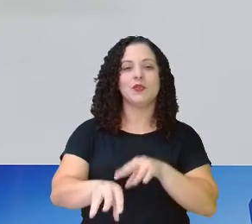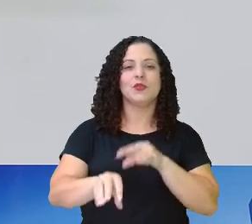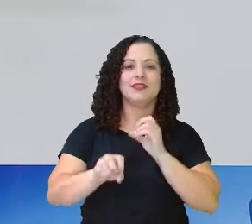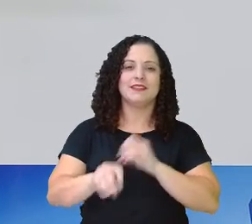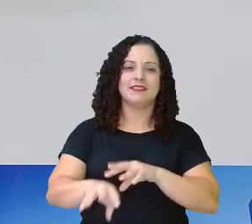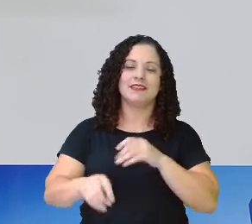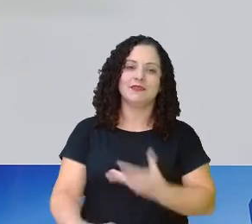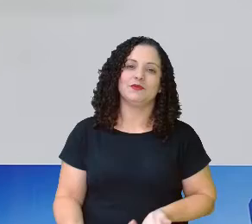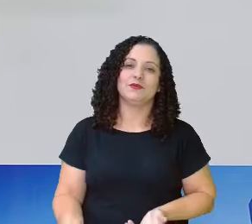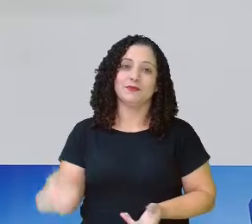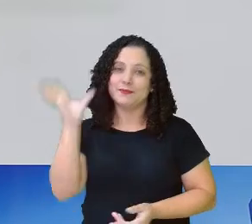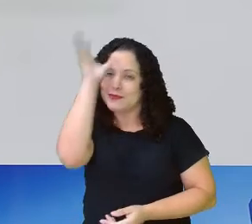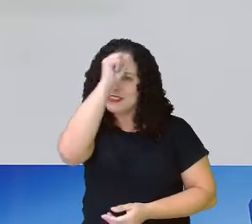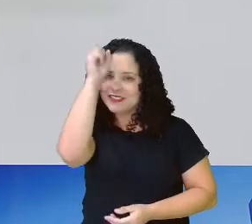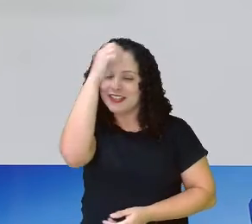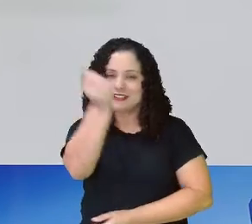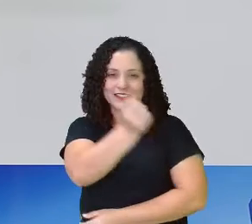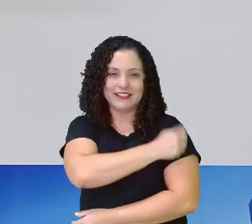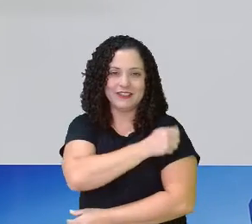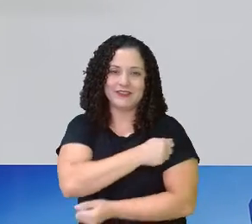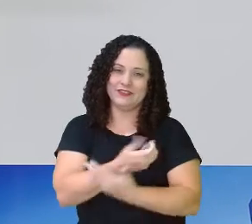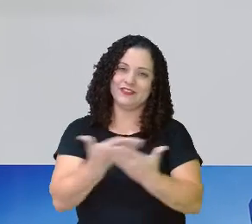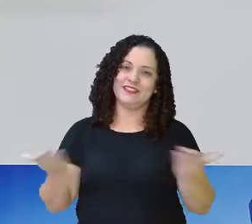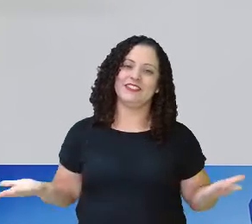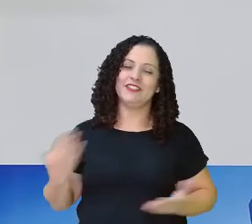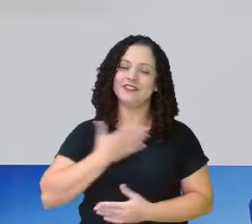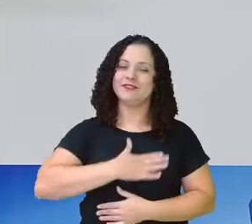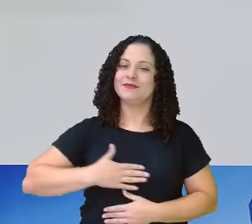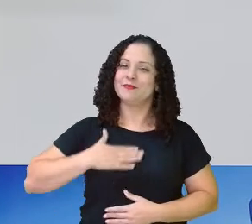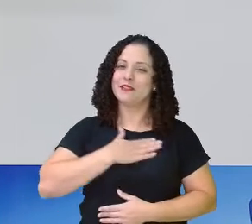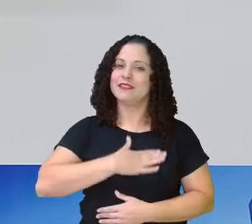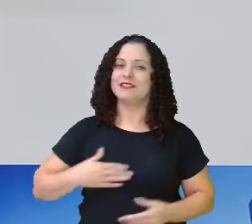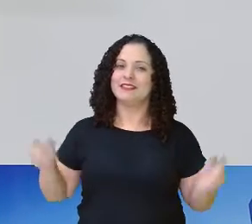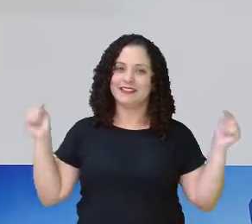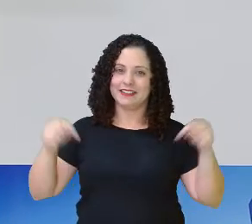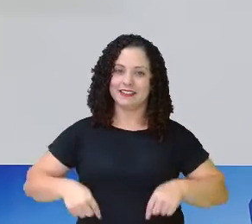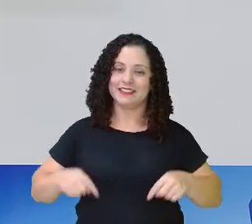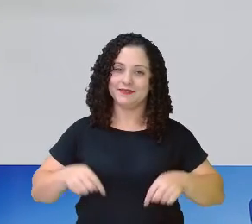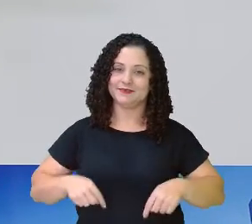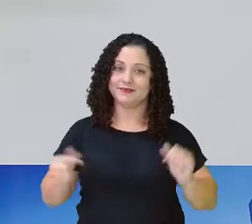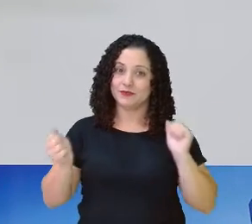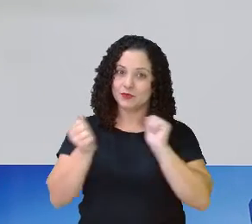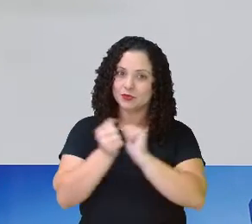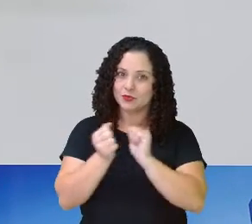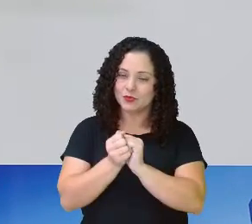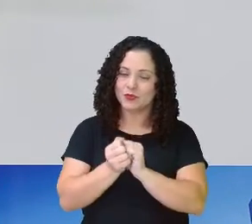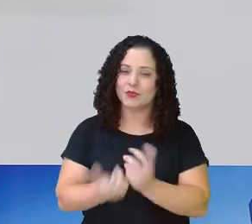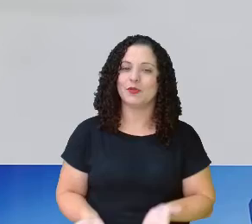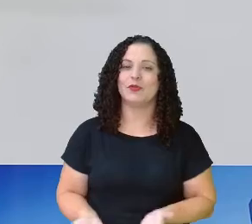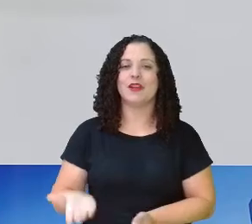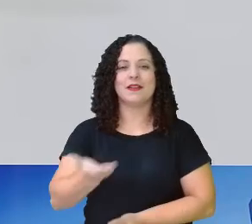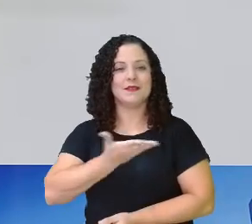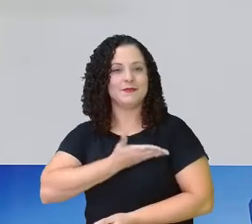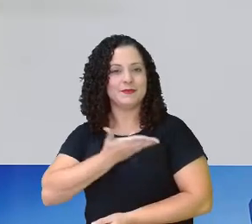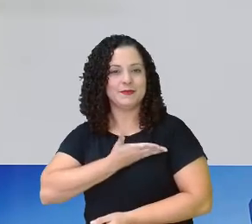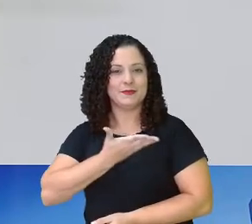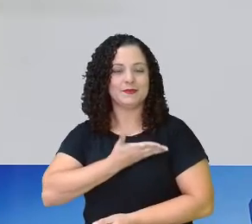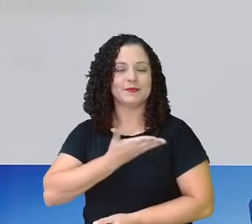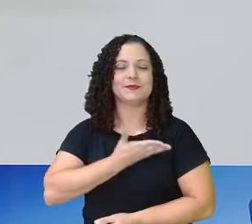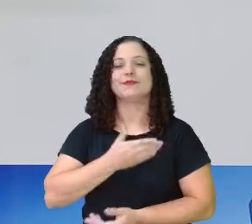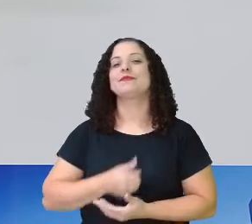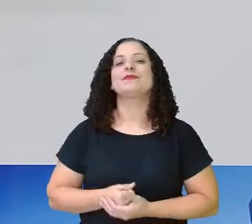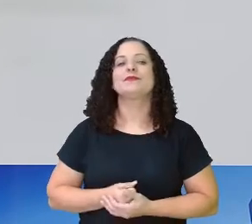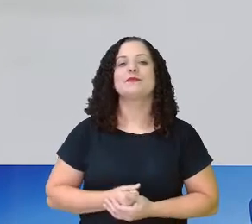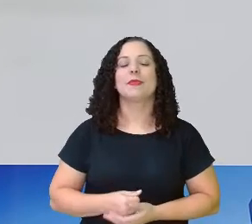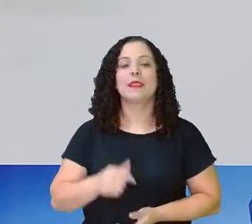nossos estudantes. Então, é um prazer muito grande estar aqui, fazer parte desse projeto, junto com meus colegas da escola. A gente tem